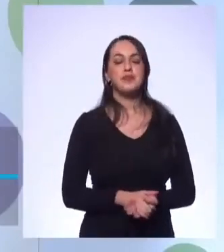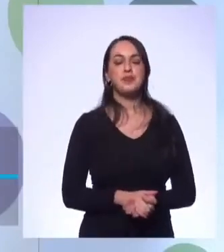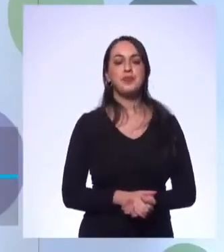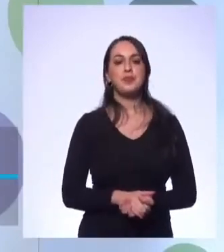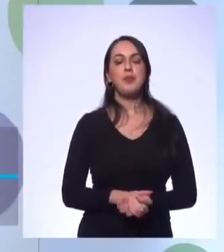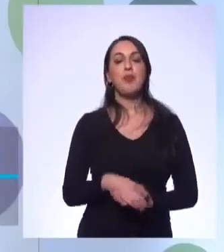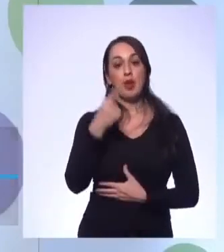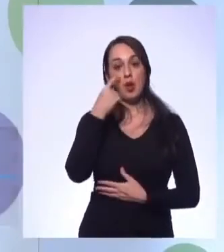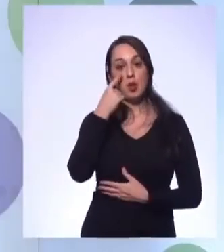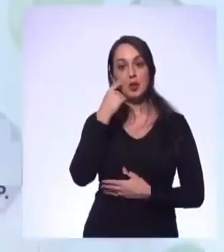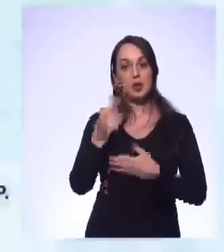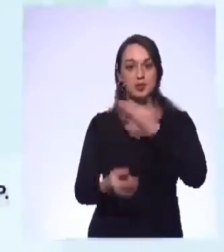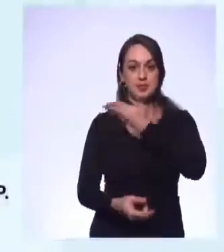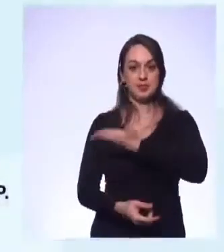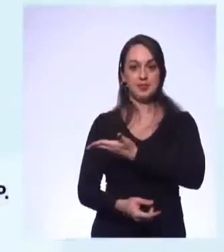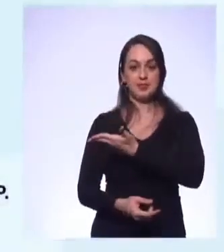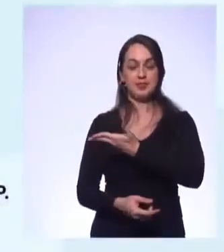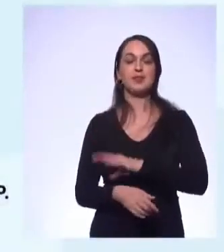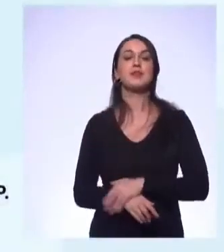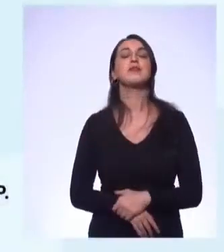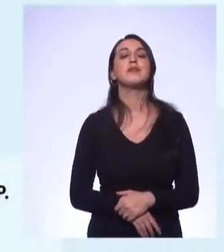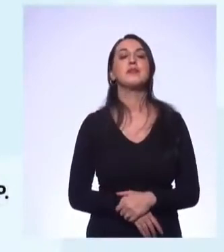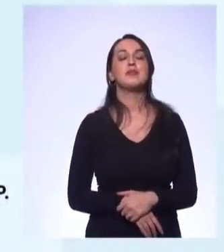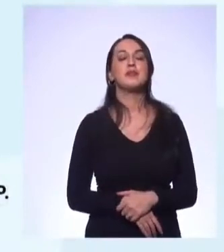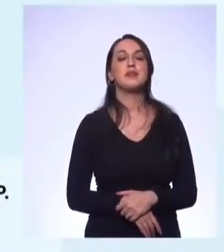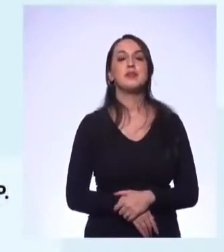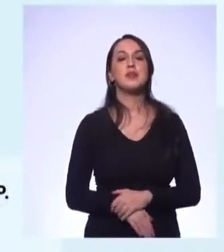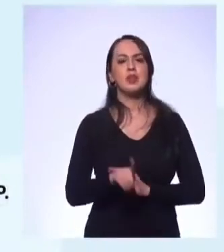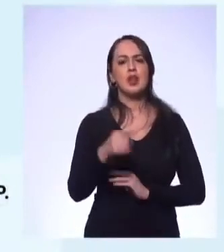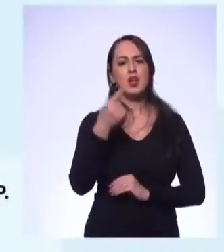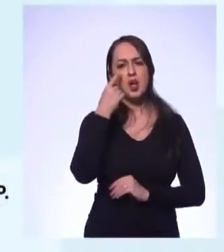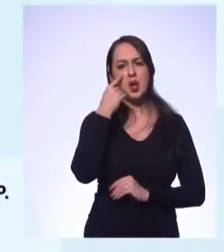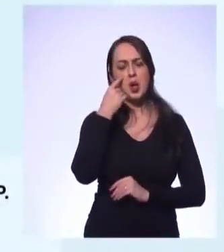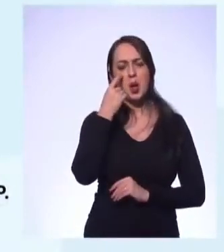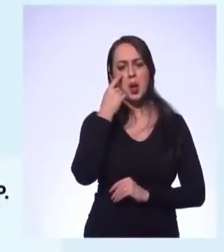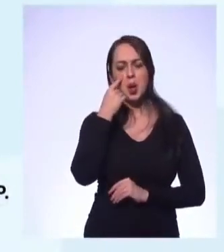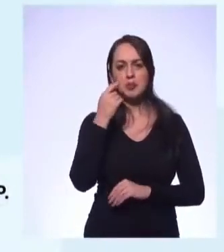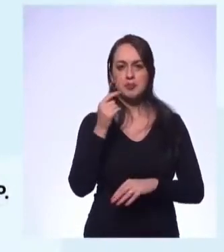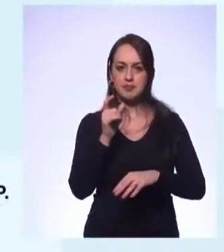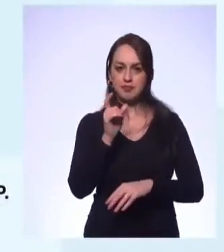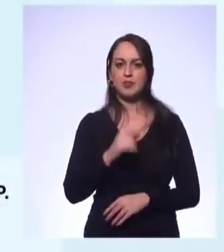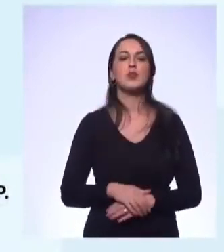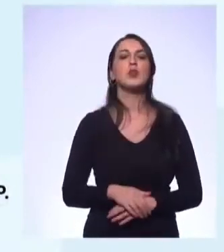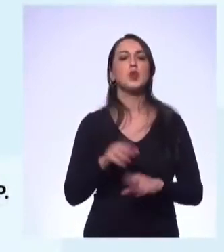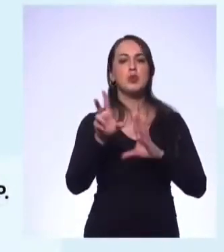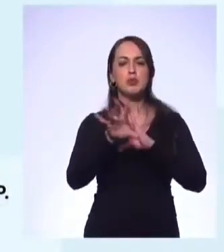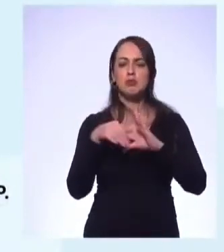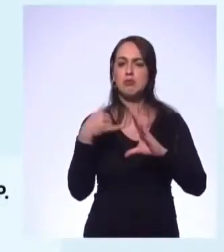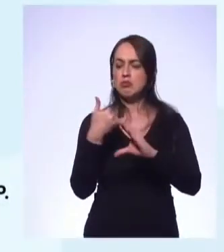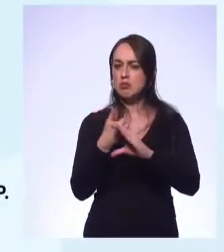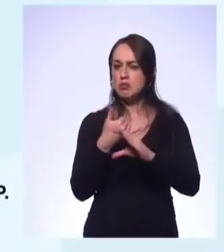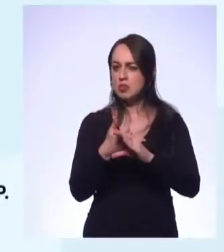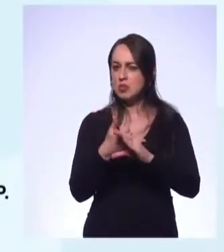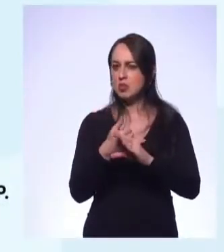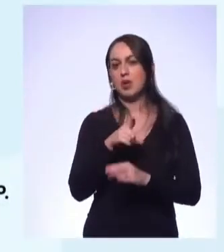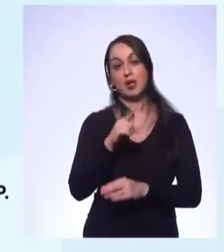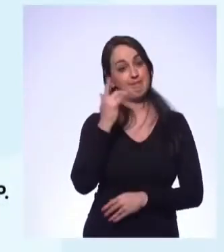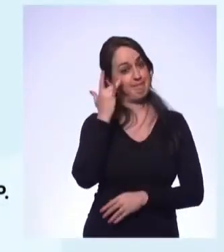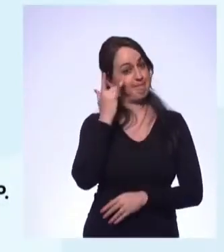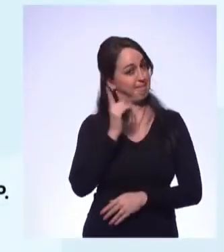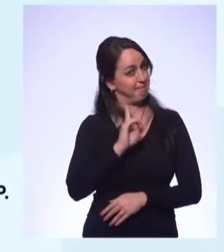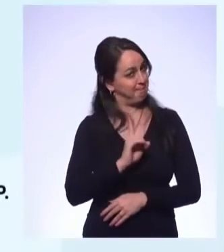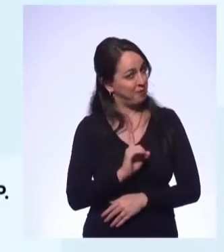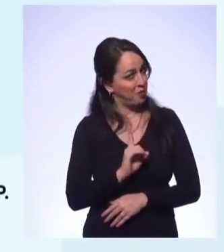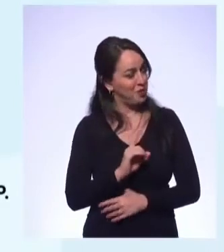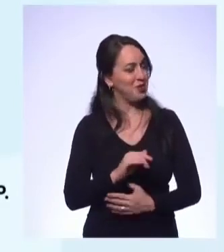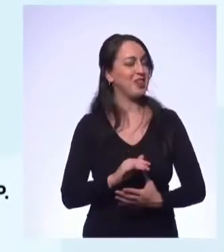está na tela, coloca aí. Você já assistiu ao vídeo Atendimento da Coelce lá no YouTube? Eu acho que não, alunos, porque vocês são dessa